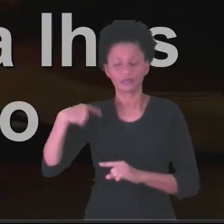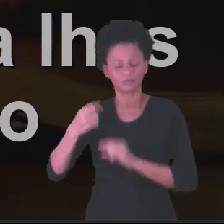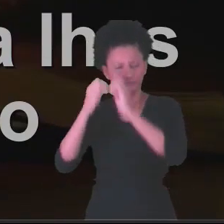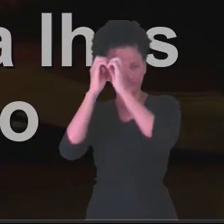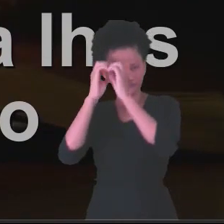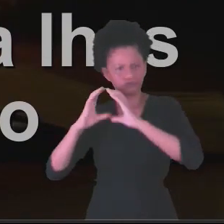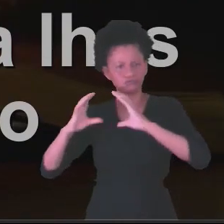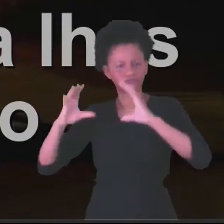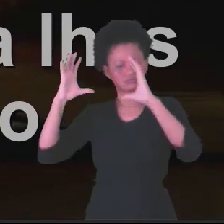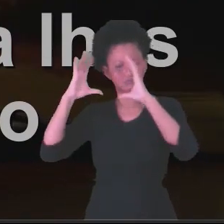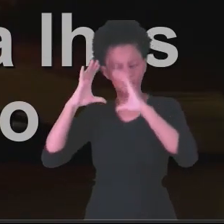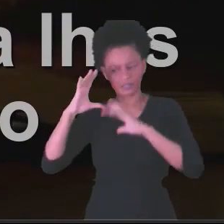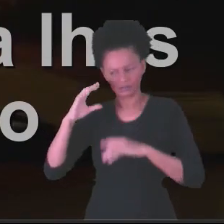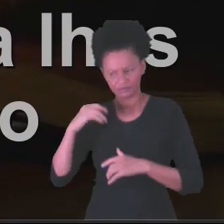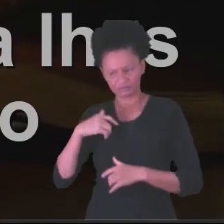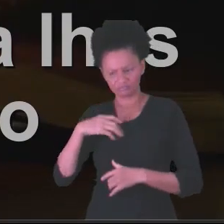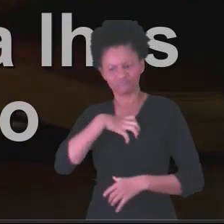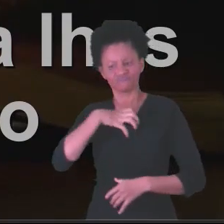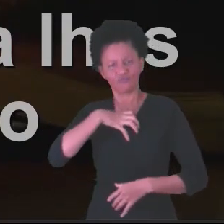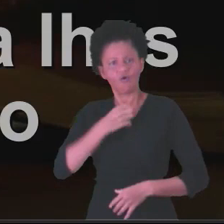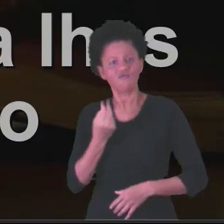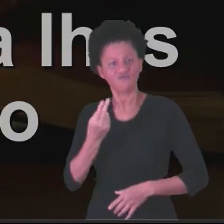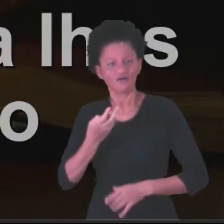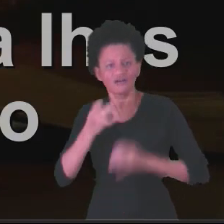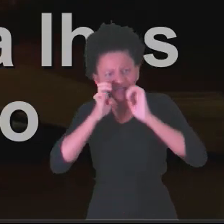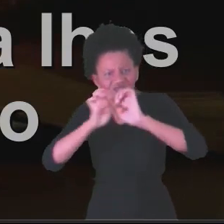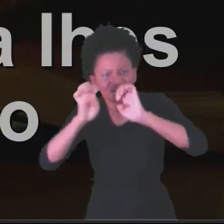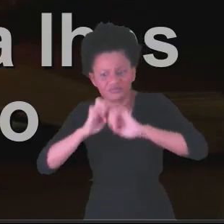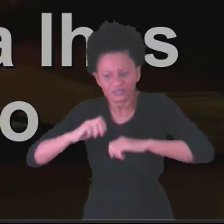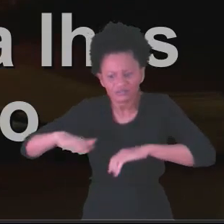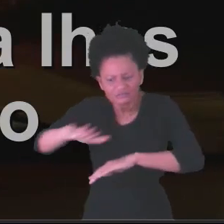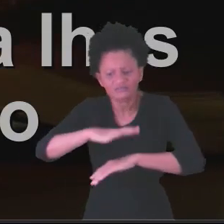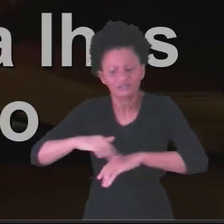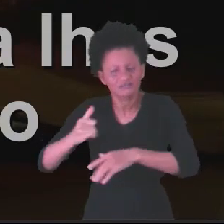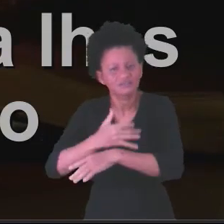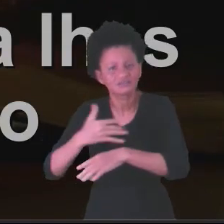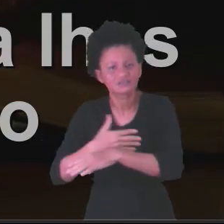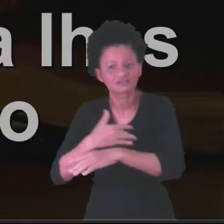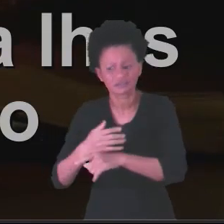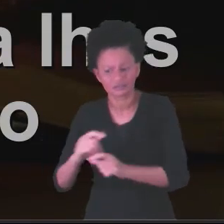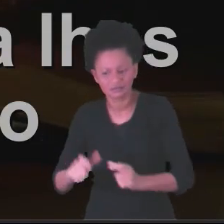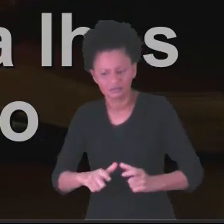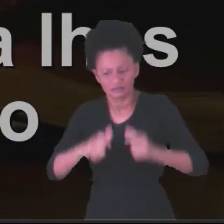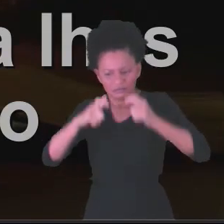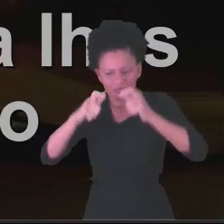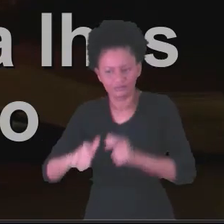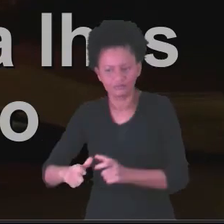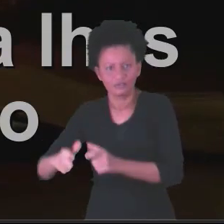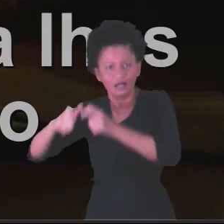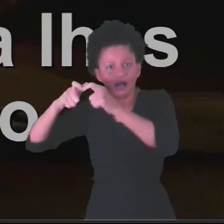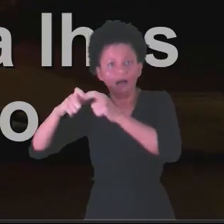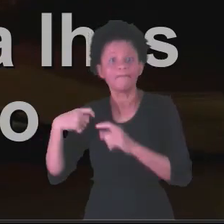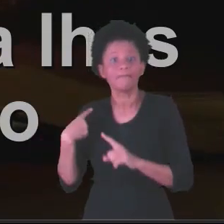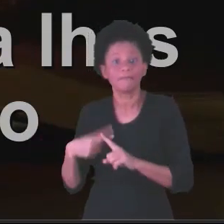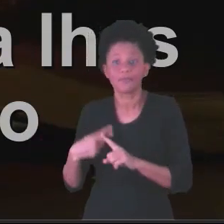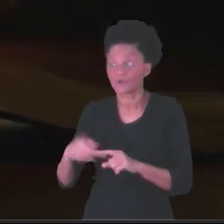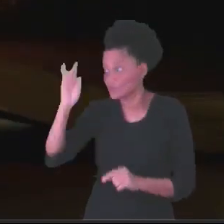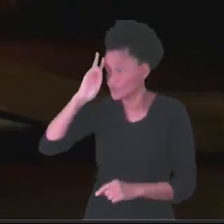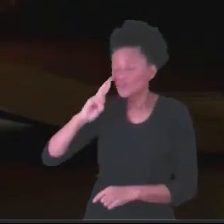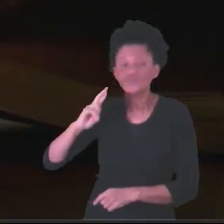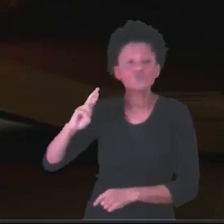procuramos partir para a macedónia concluindo que o senhor nos chamava para irmos